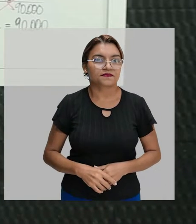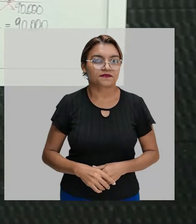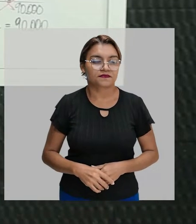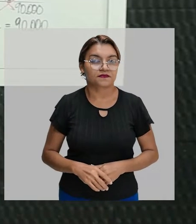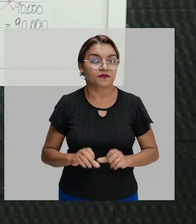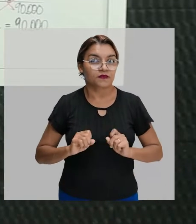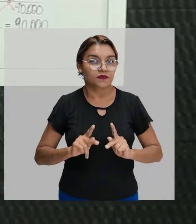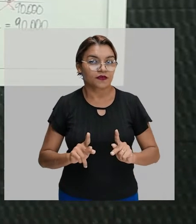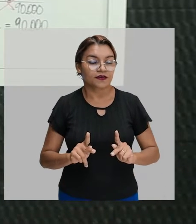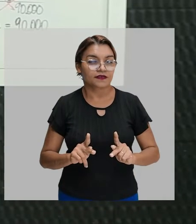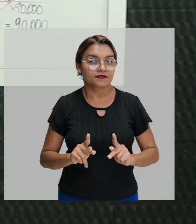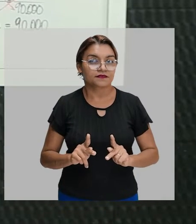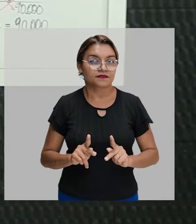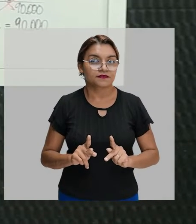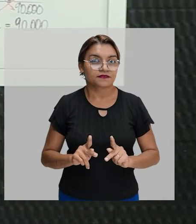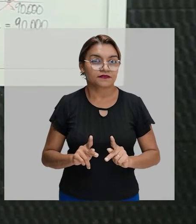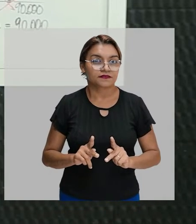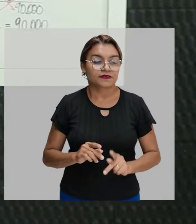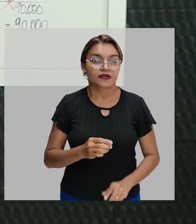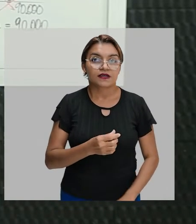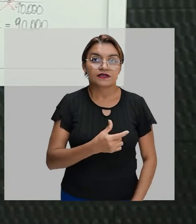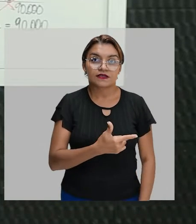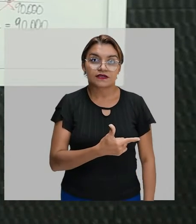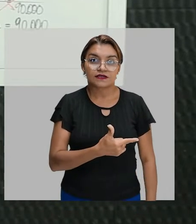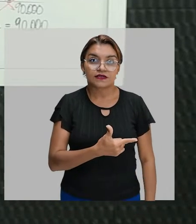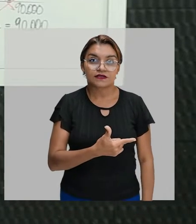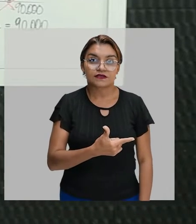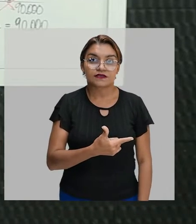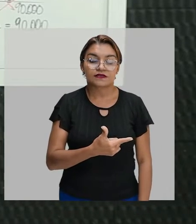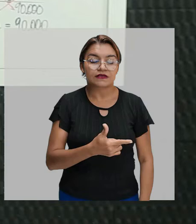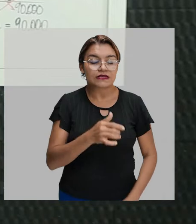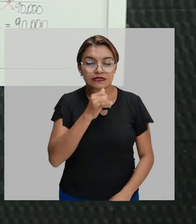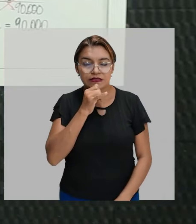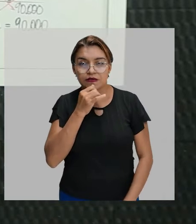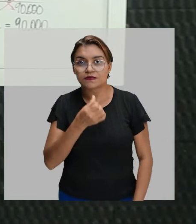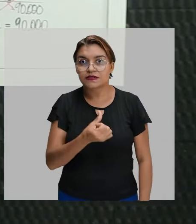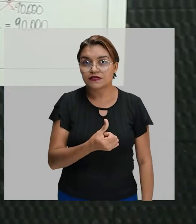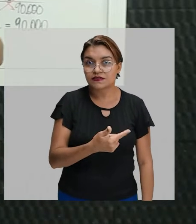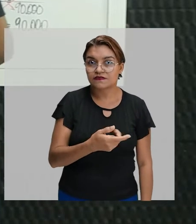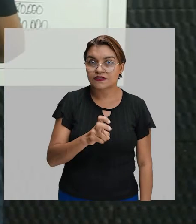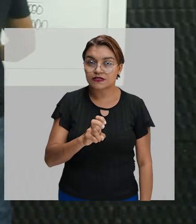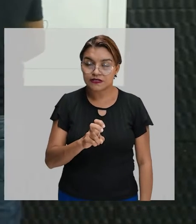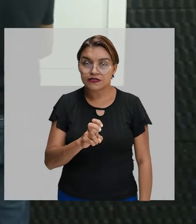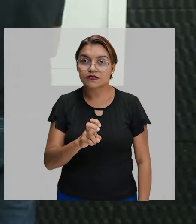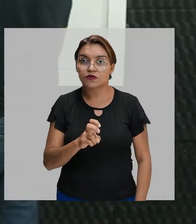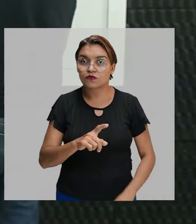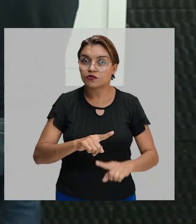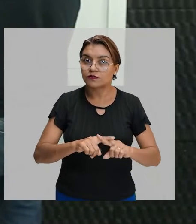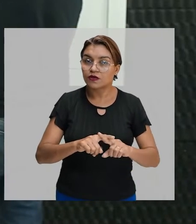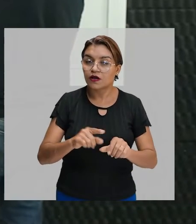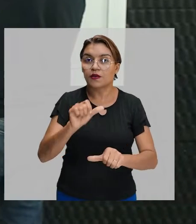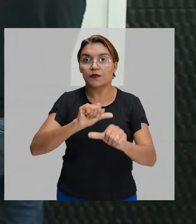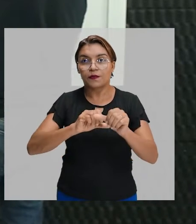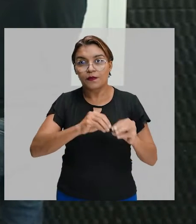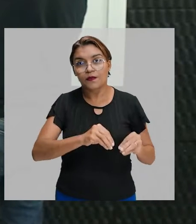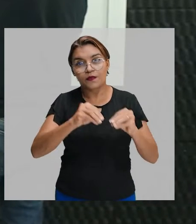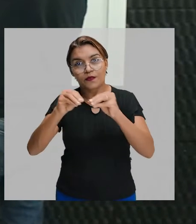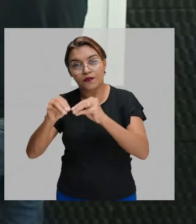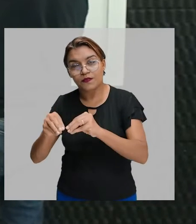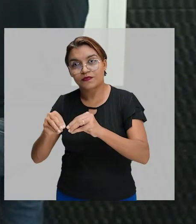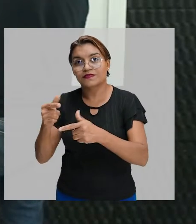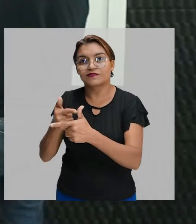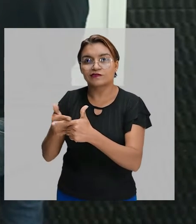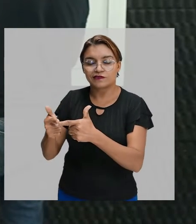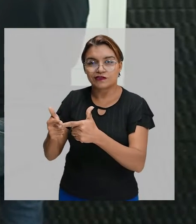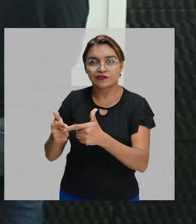beleza turminha que acontece 625 está multiplicando passa para lá dividindo né E se a vai ser igual